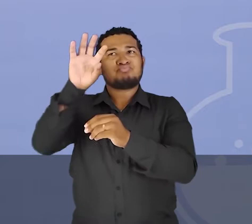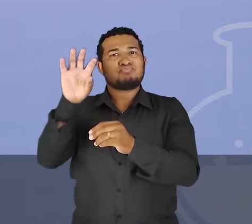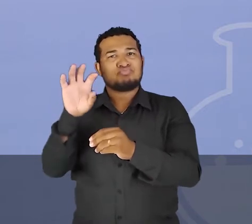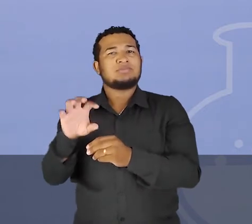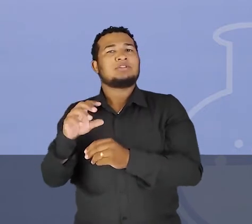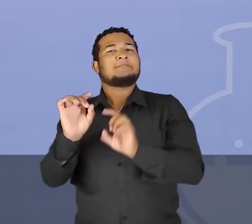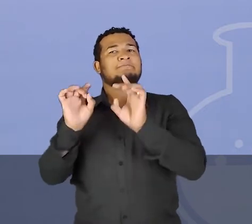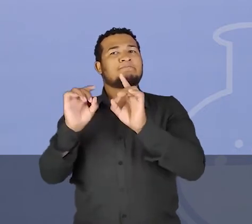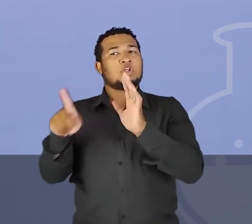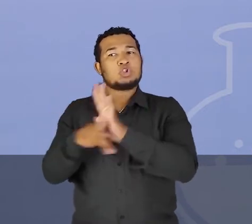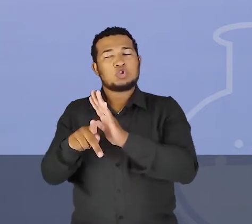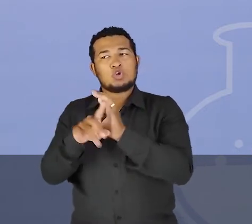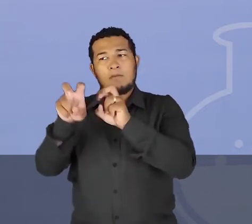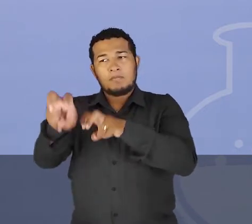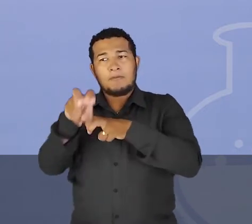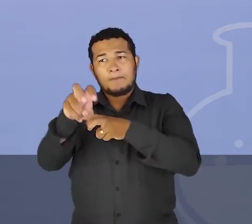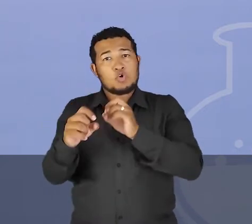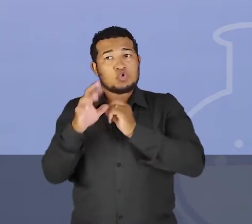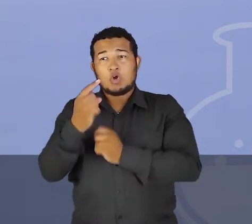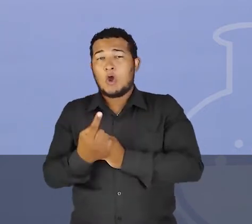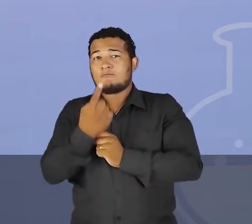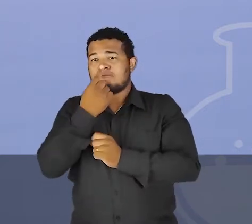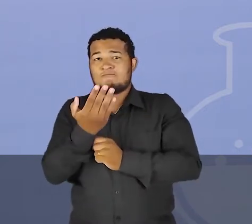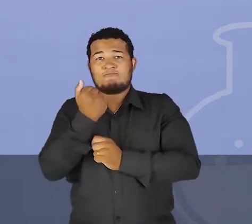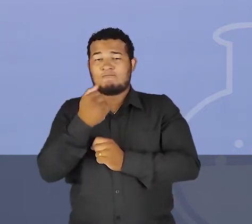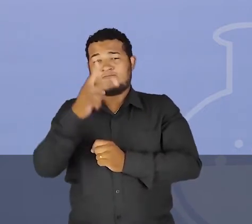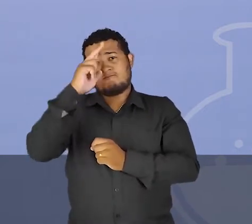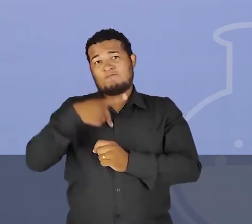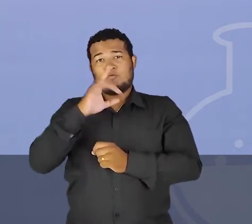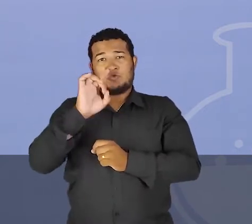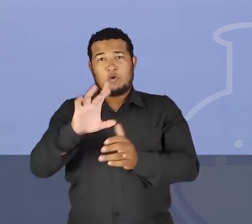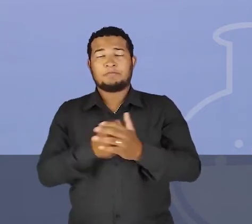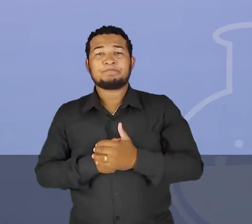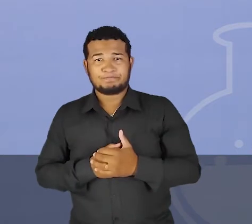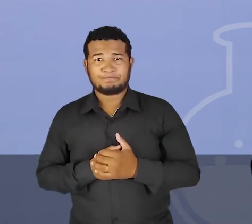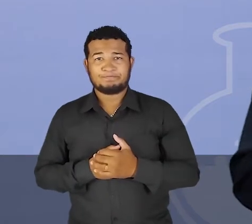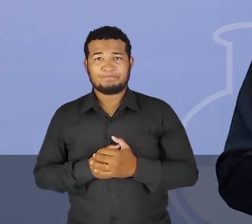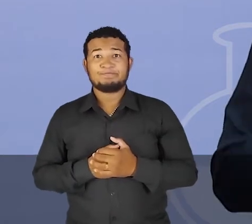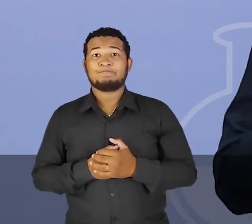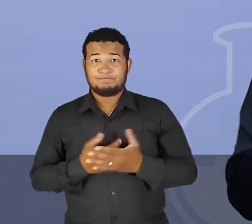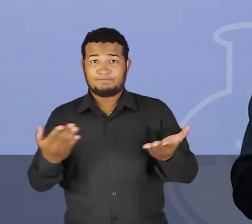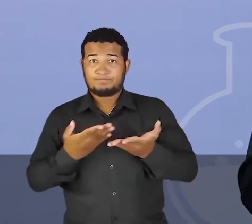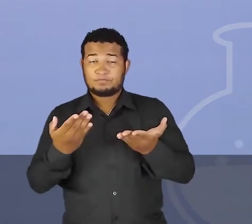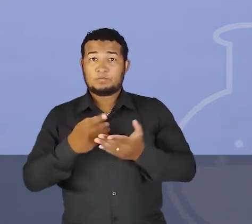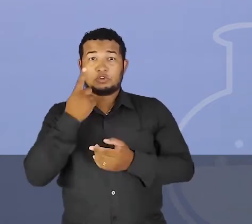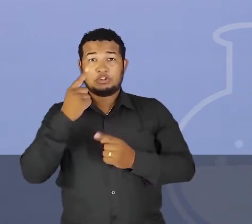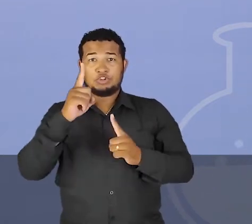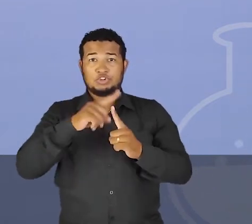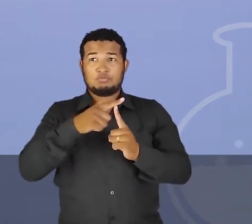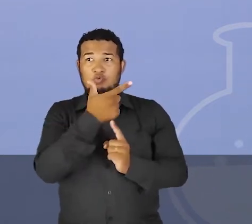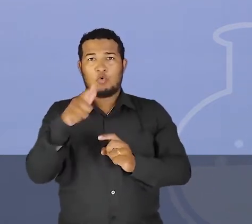muitas propriedades com agricultura de subsistência. Bom, vamos continuar então. Vamos observar um outro tipo